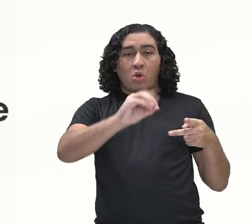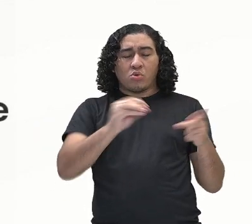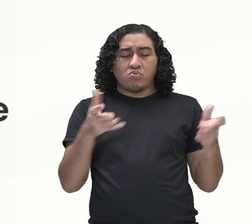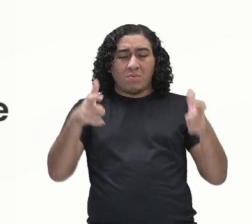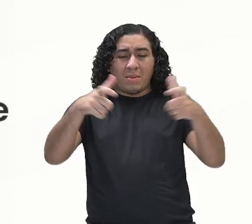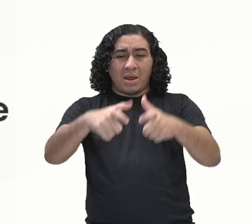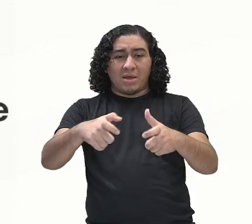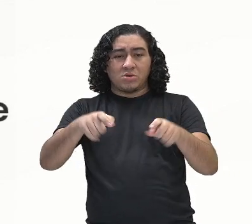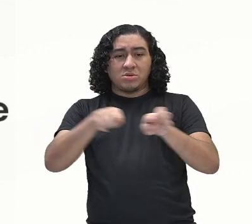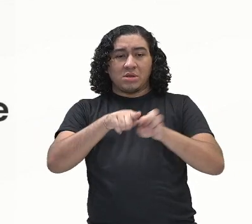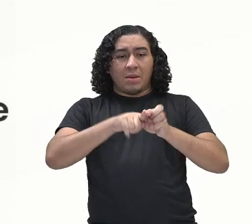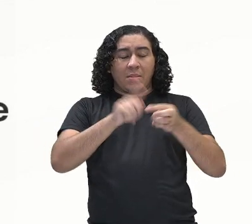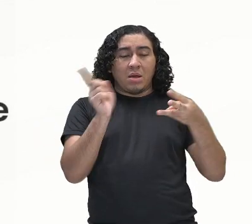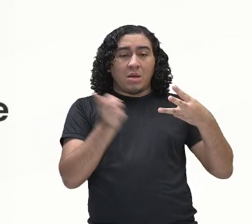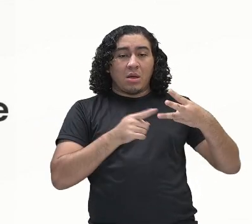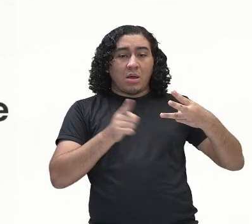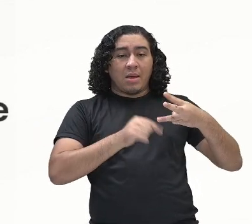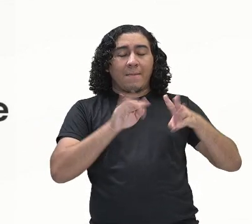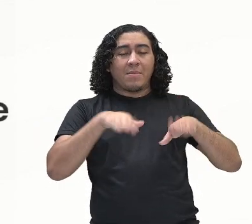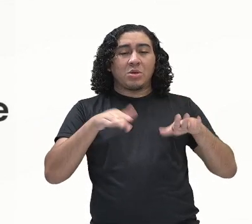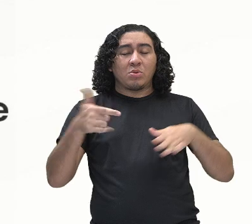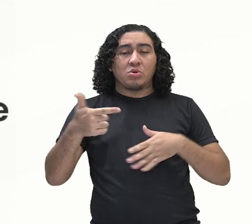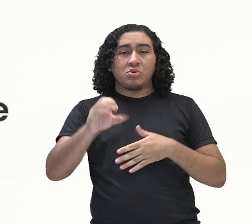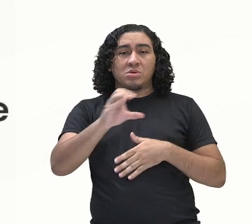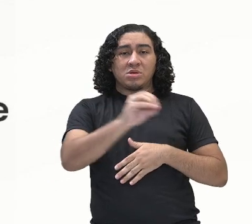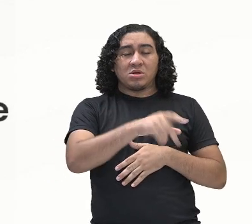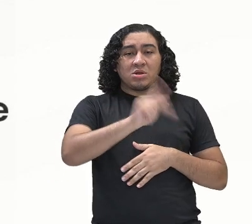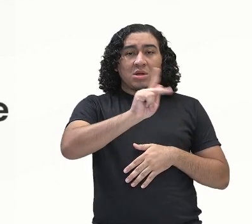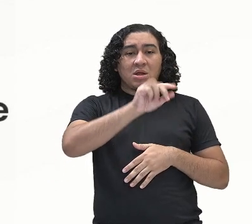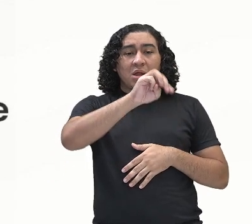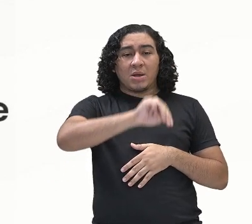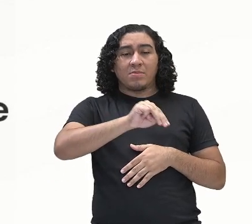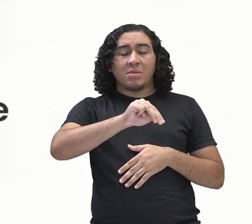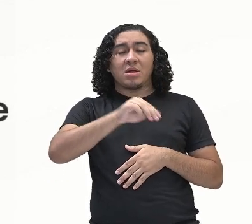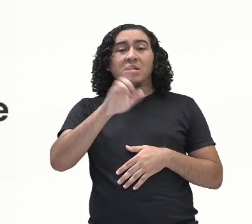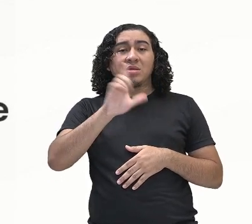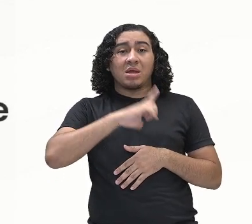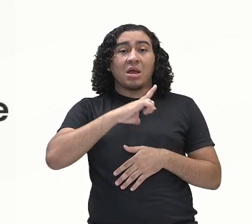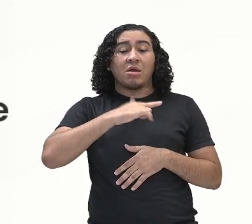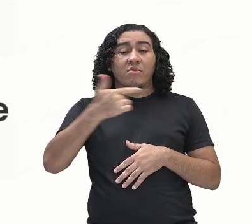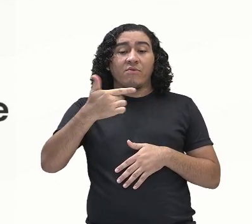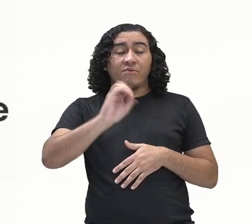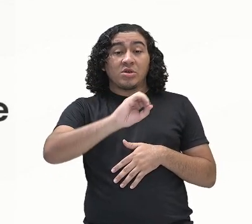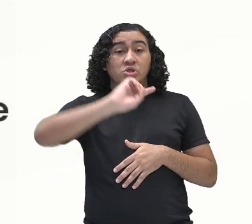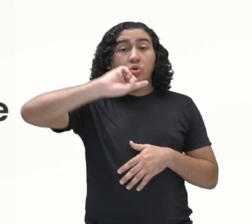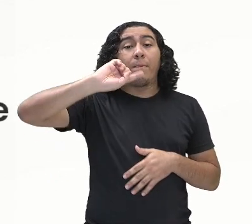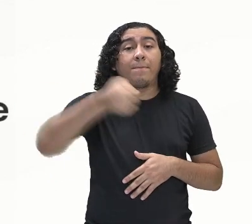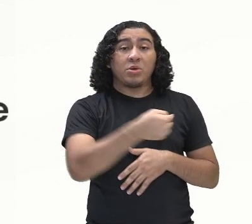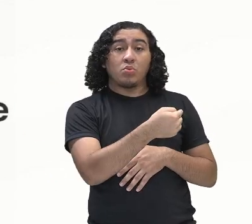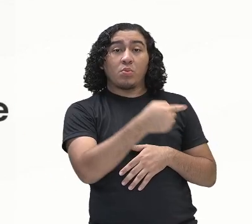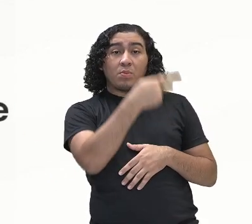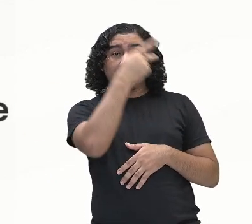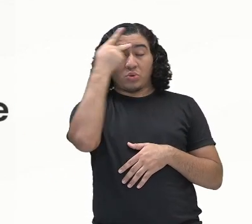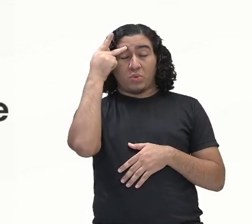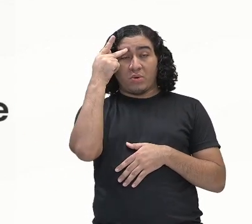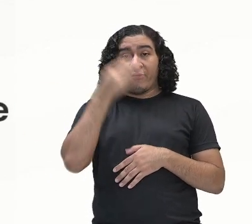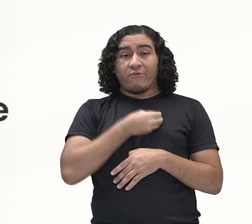cada 200 quilômetros e com cerca de 20 mil habitantes. Então, aí